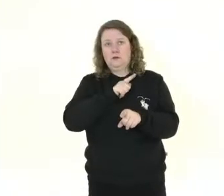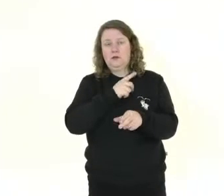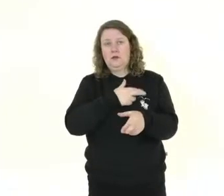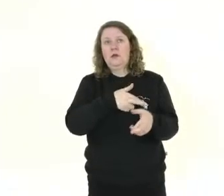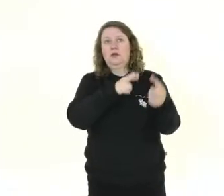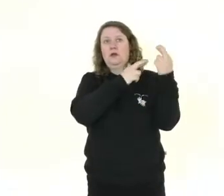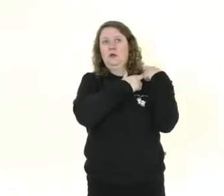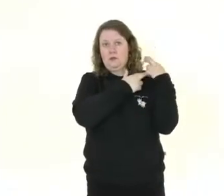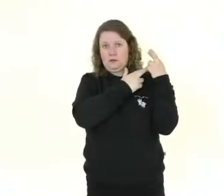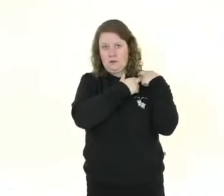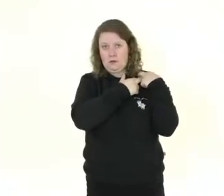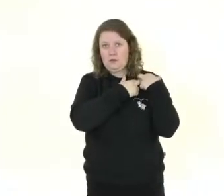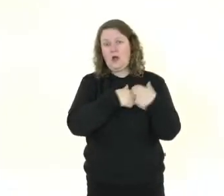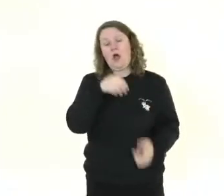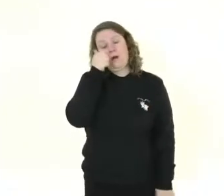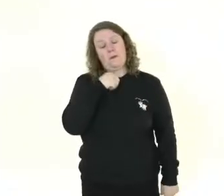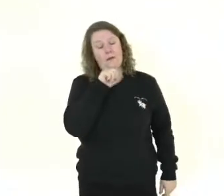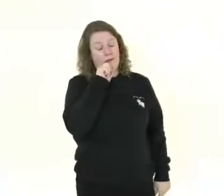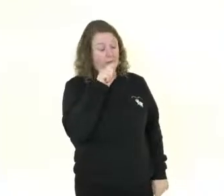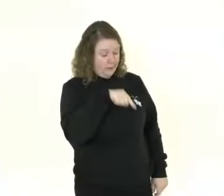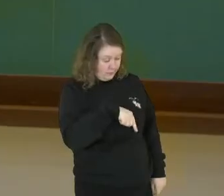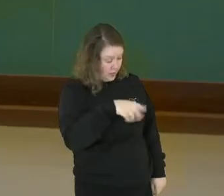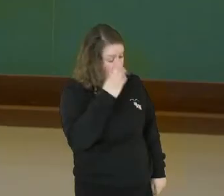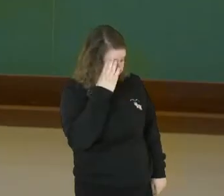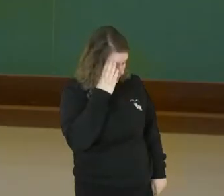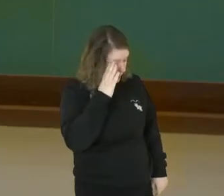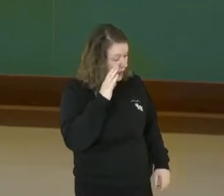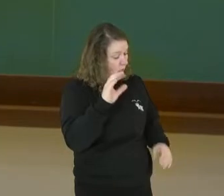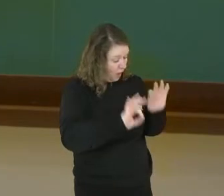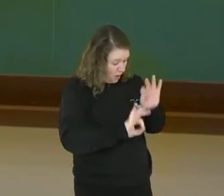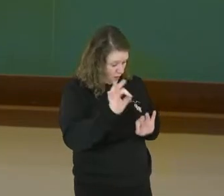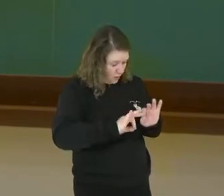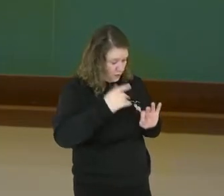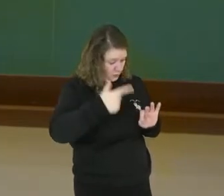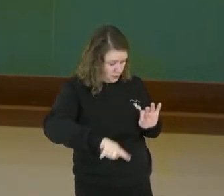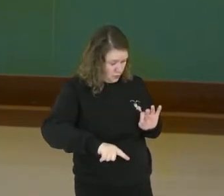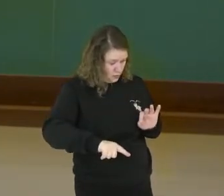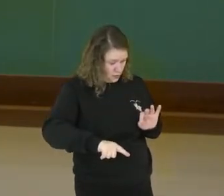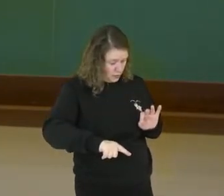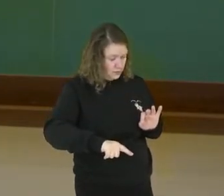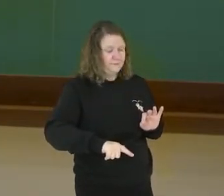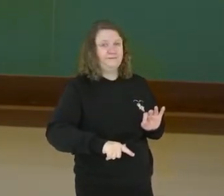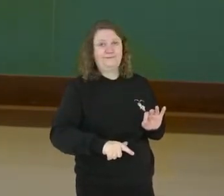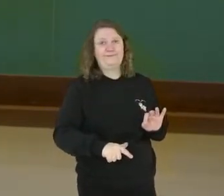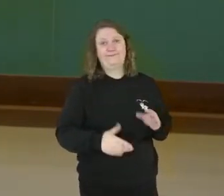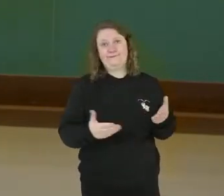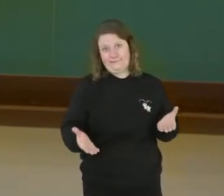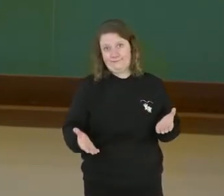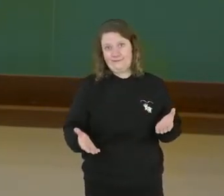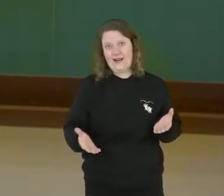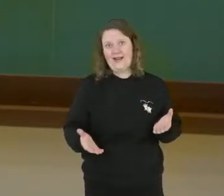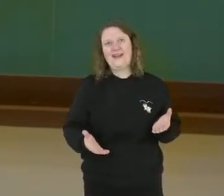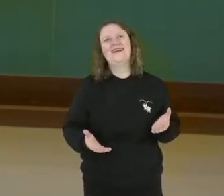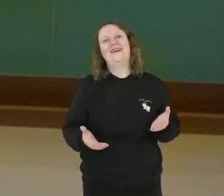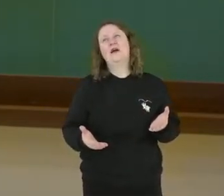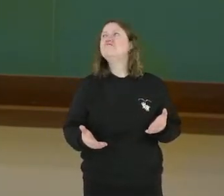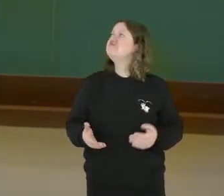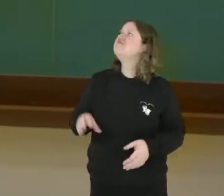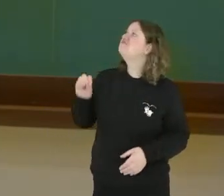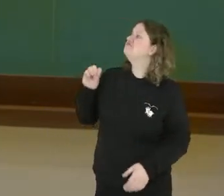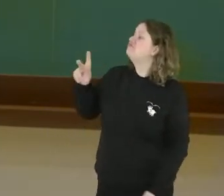a mãe fala, olha, você desmontou, sabe montar de novo? Se você não montar de novo, desse jeito você vai brincar dessa forma. Aí a criança fala, tá